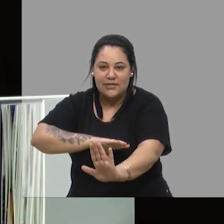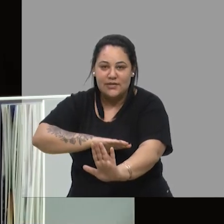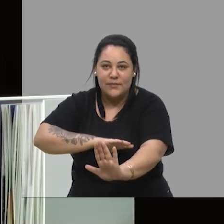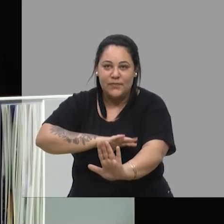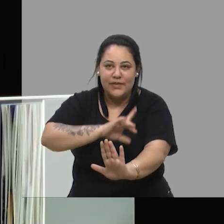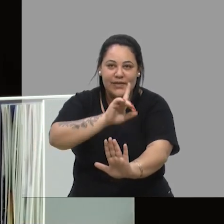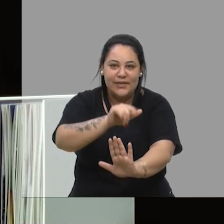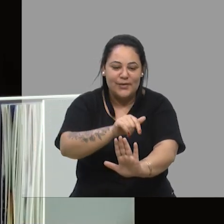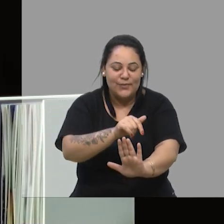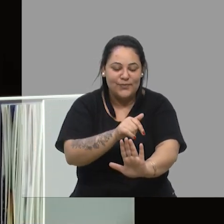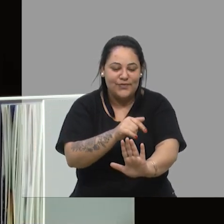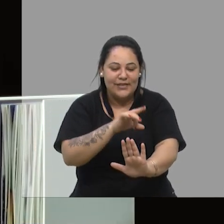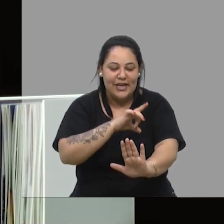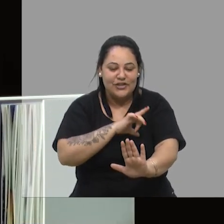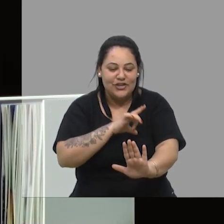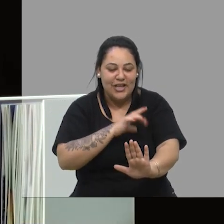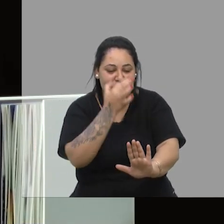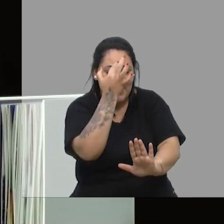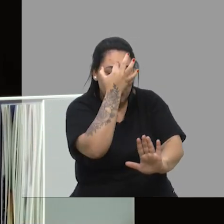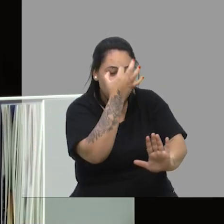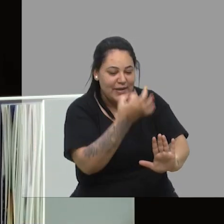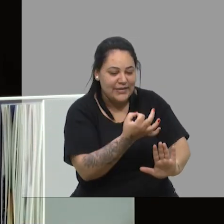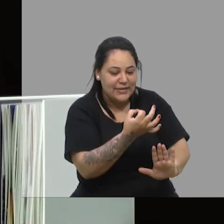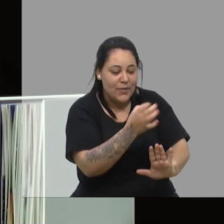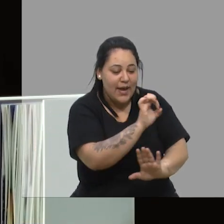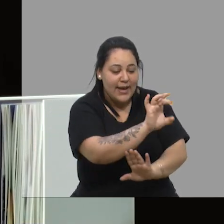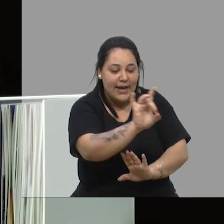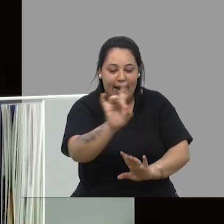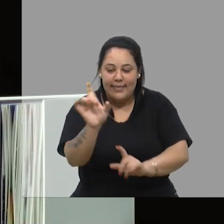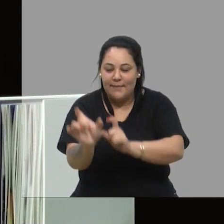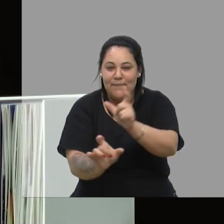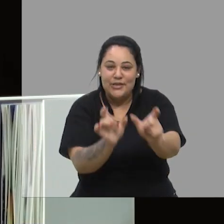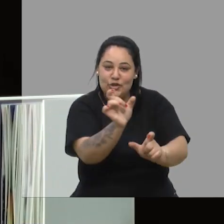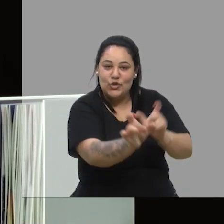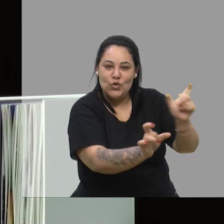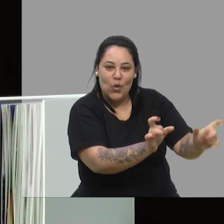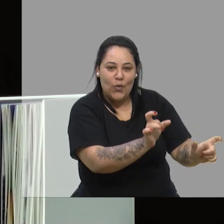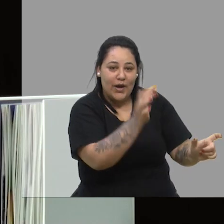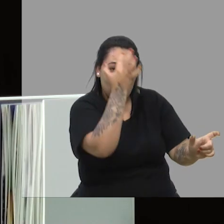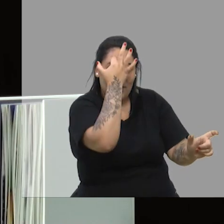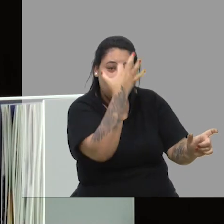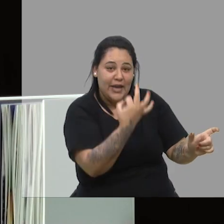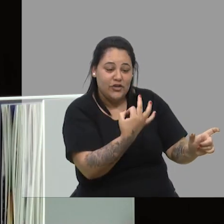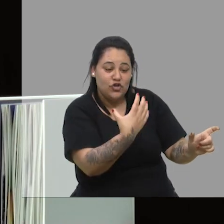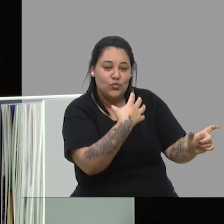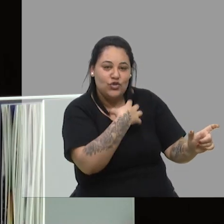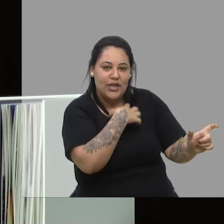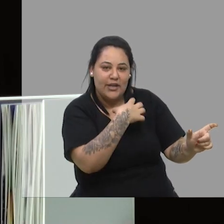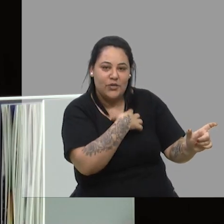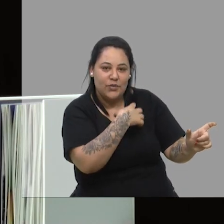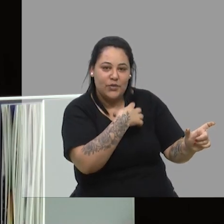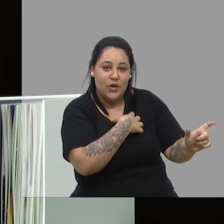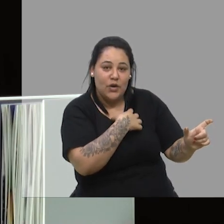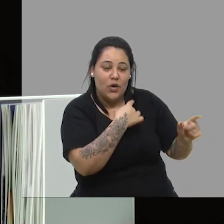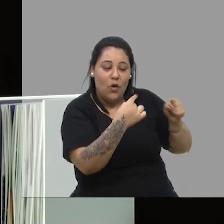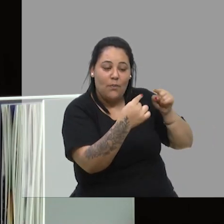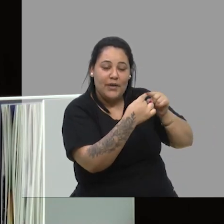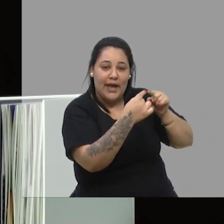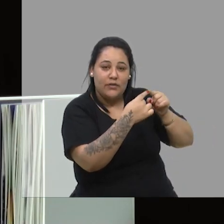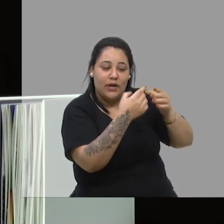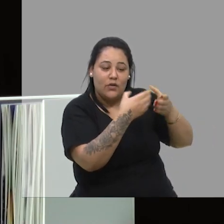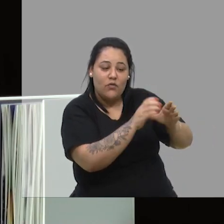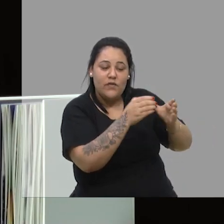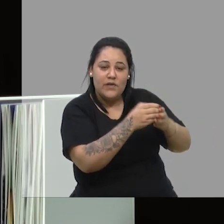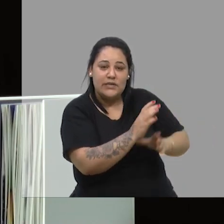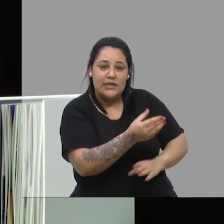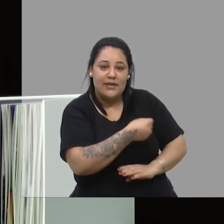finais. Né? Porque é essa coisa de que o livro é esse objeto democrático, de que pode ser lido de muitas formas, cada pessoa que lê